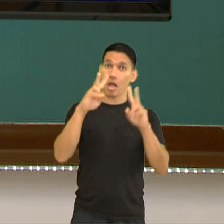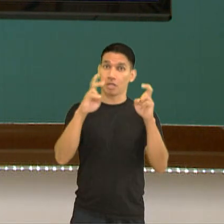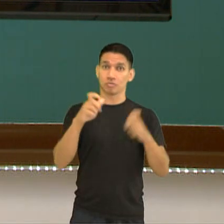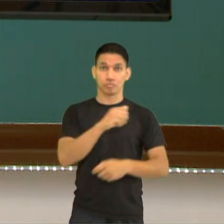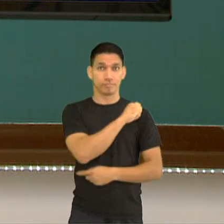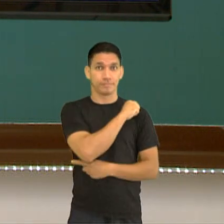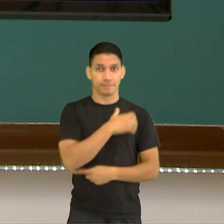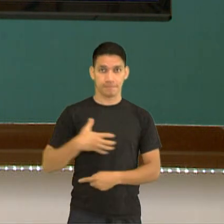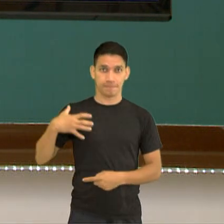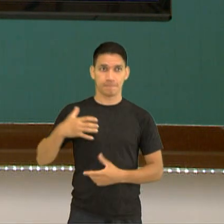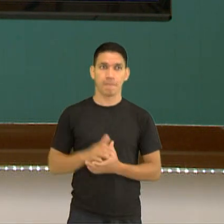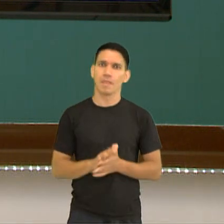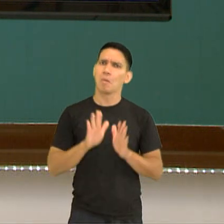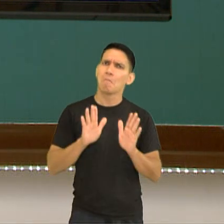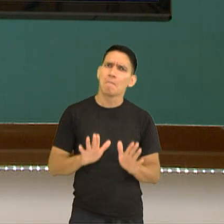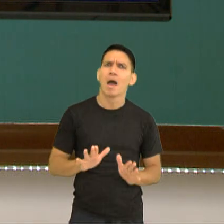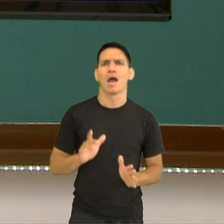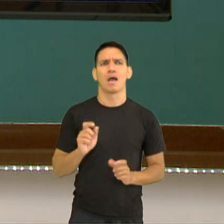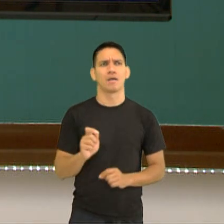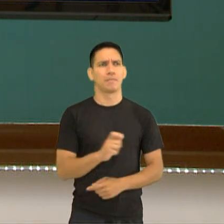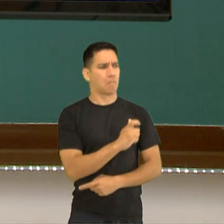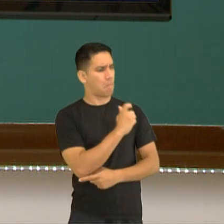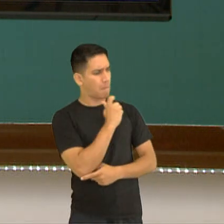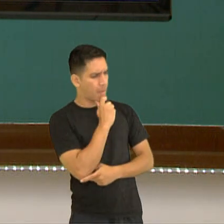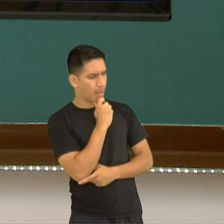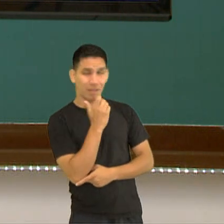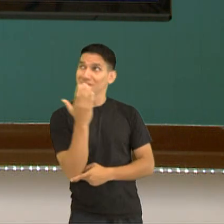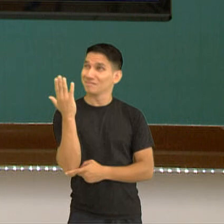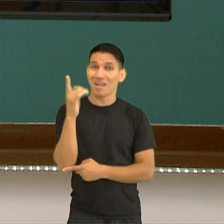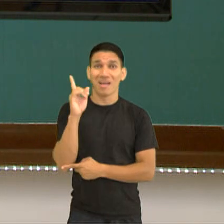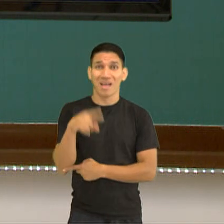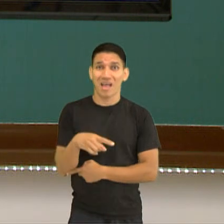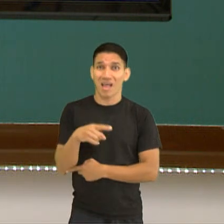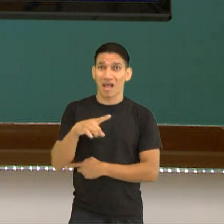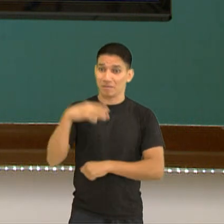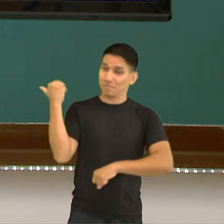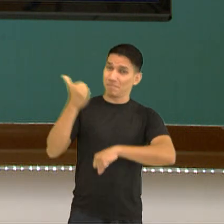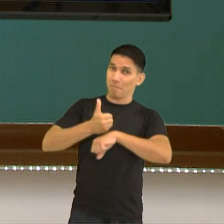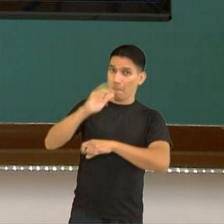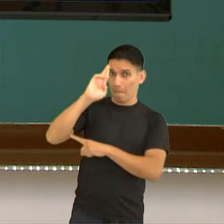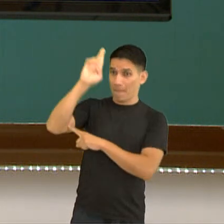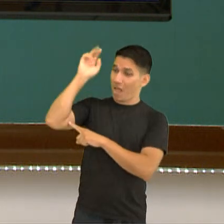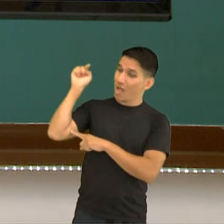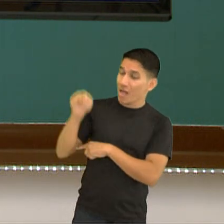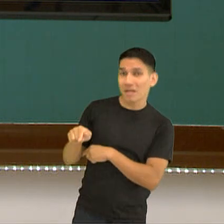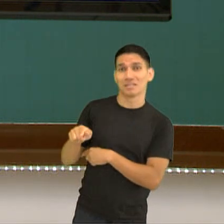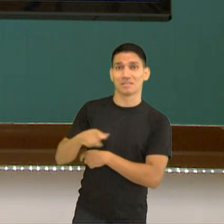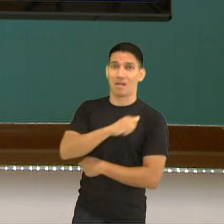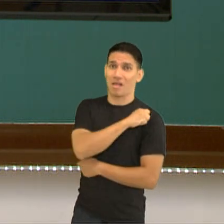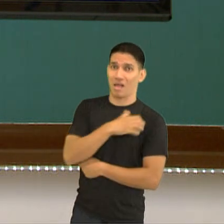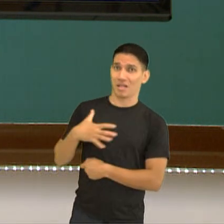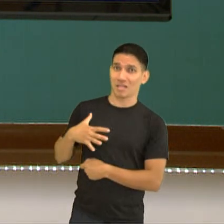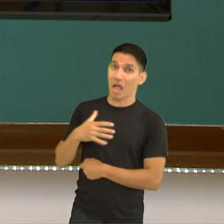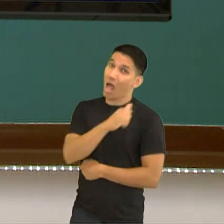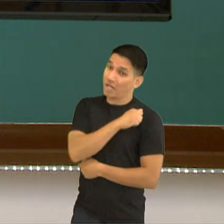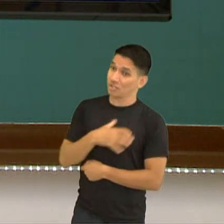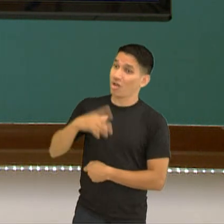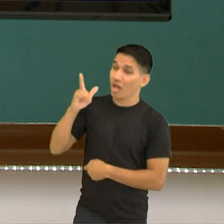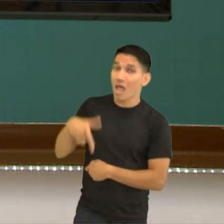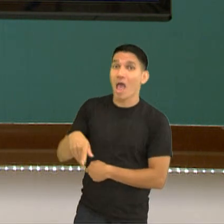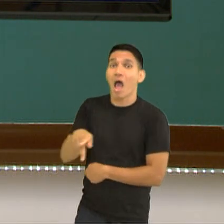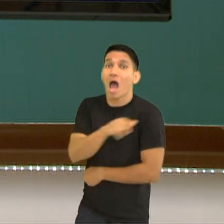tá? Mas o Platão era o mestre de Aristóteles. Aristóteles estudou na Academia de